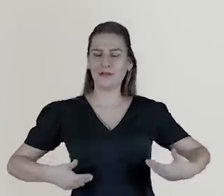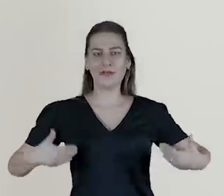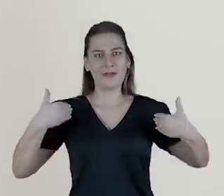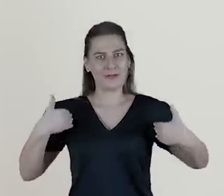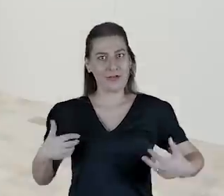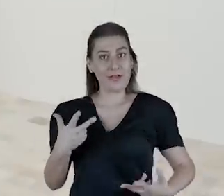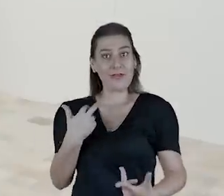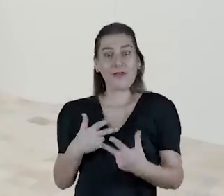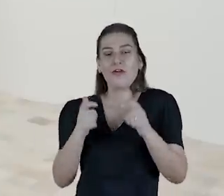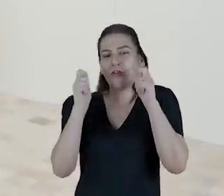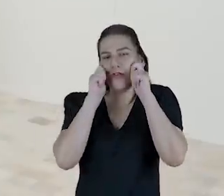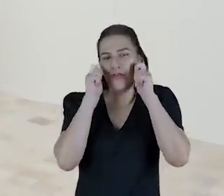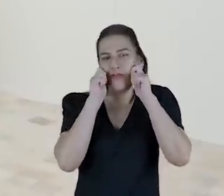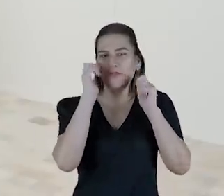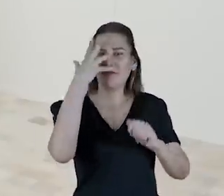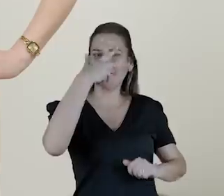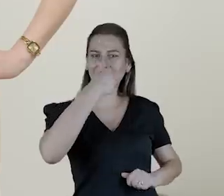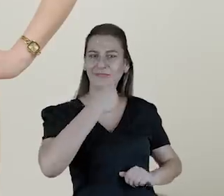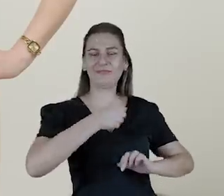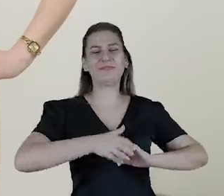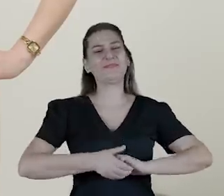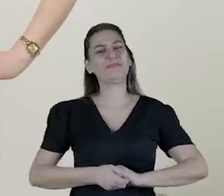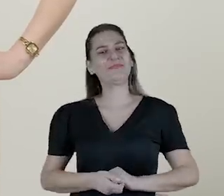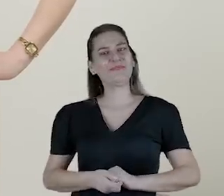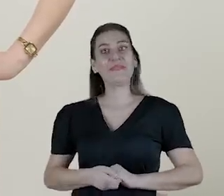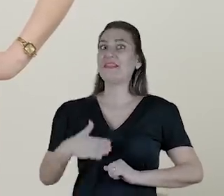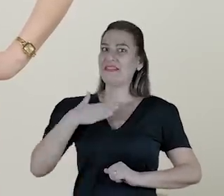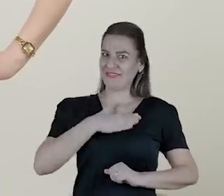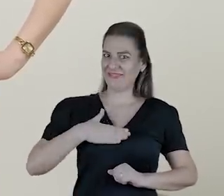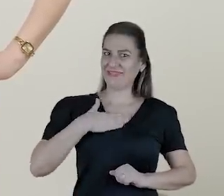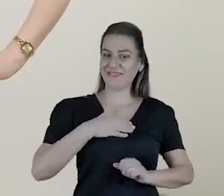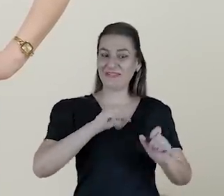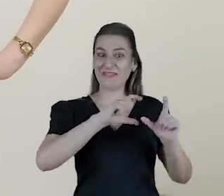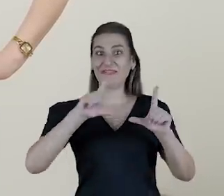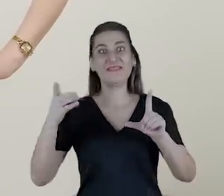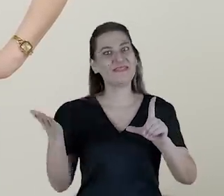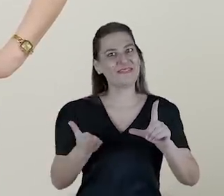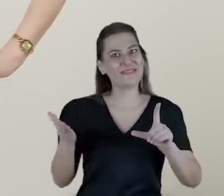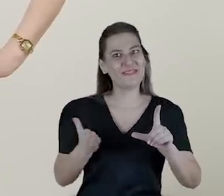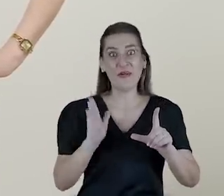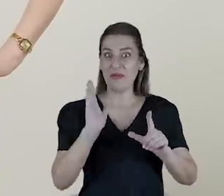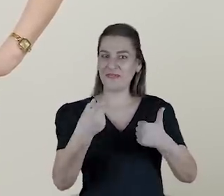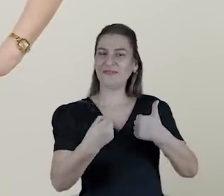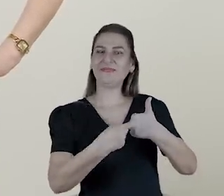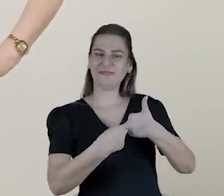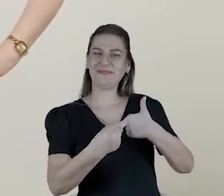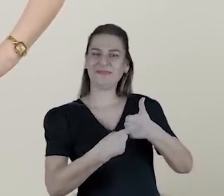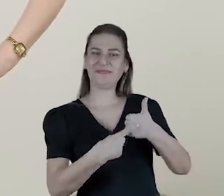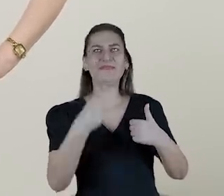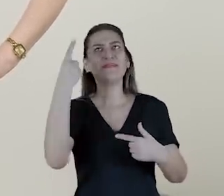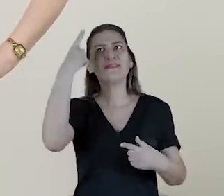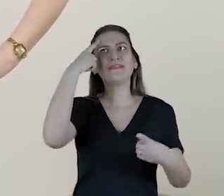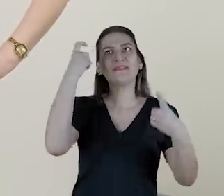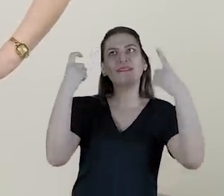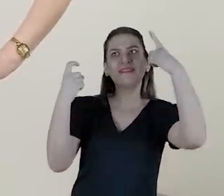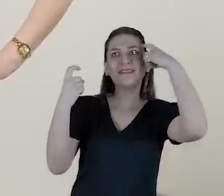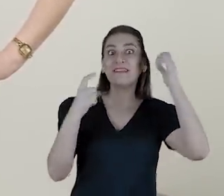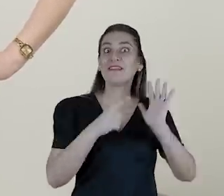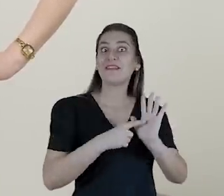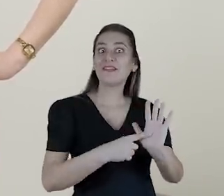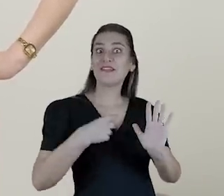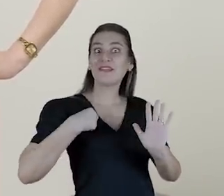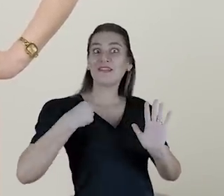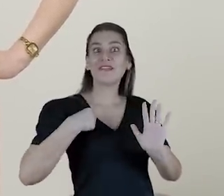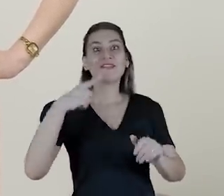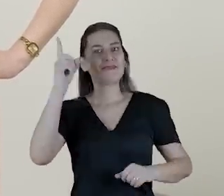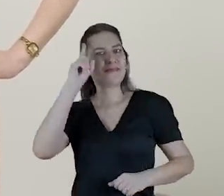bem fofa e delicada. Curtiu o vídeo de hoje? Então deixa um joinha aqui pra gente. A ideia é trazer